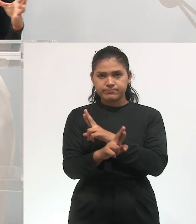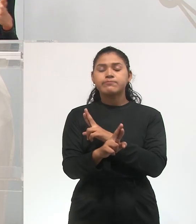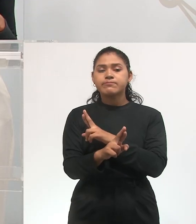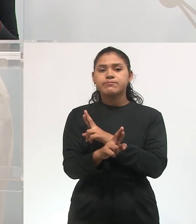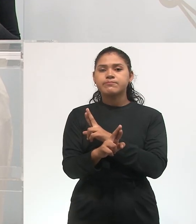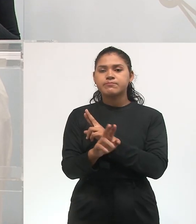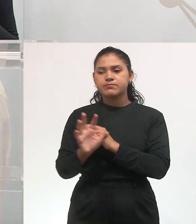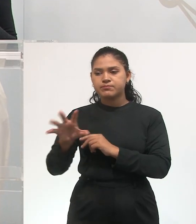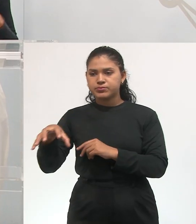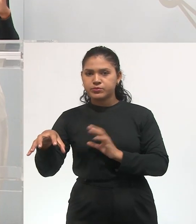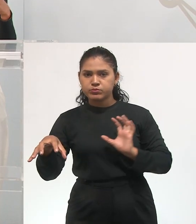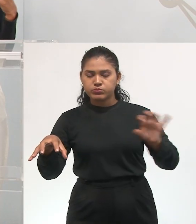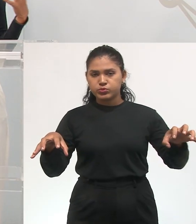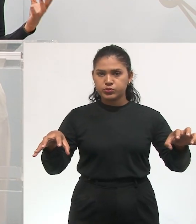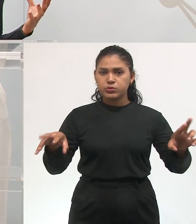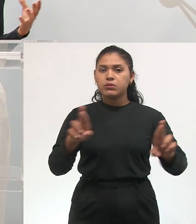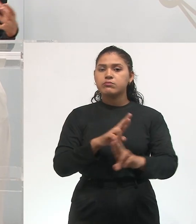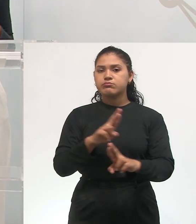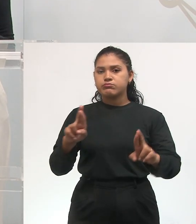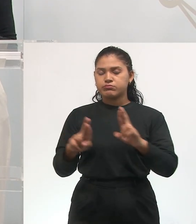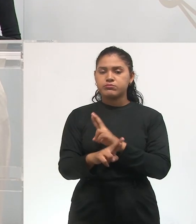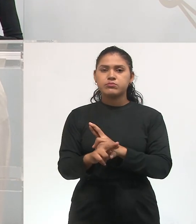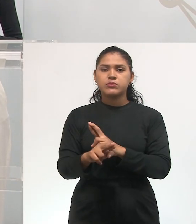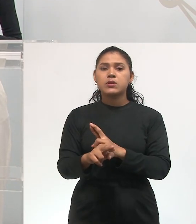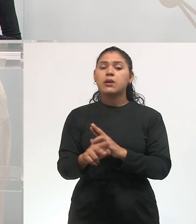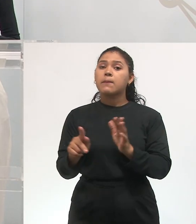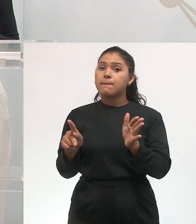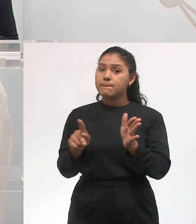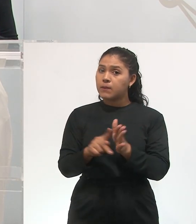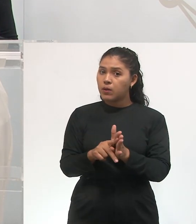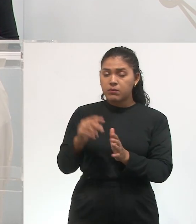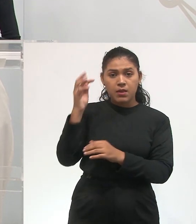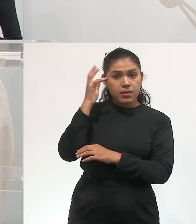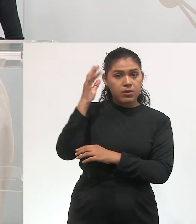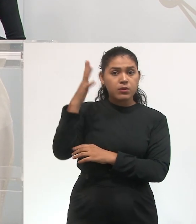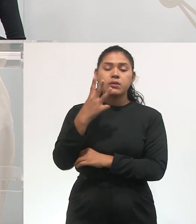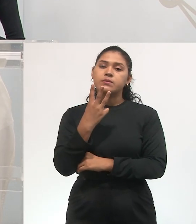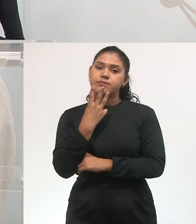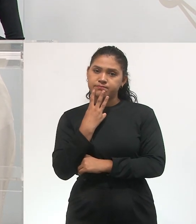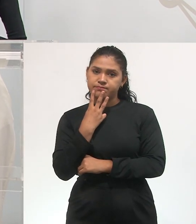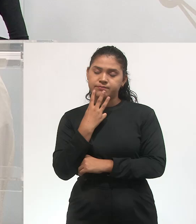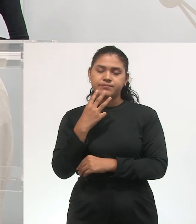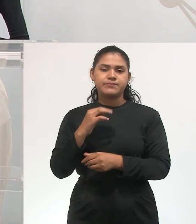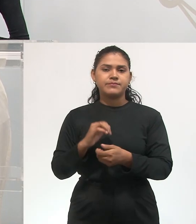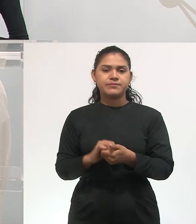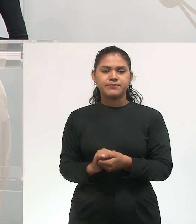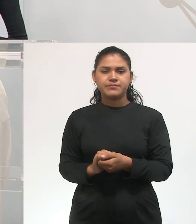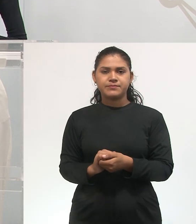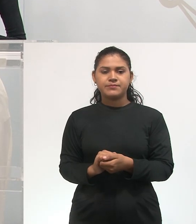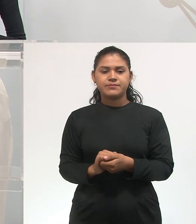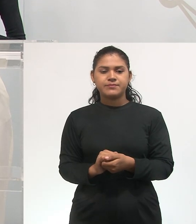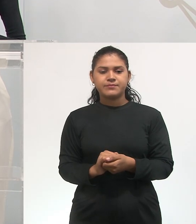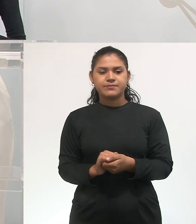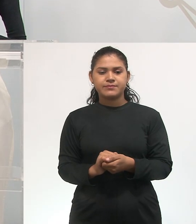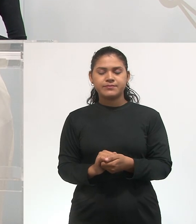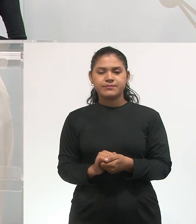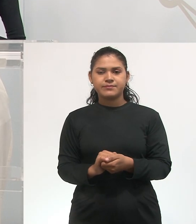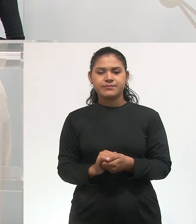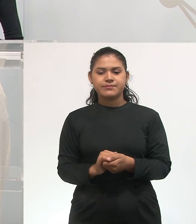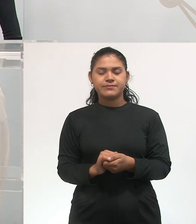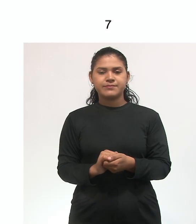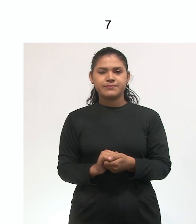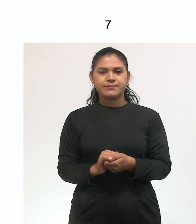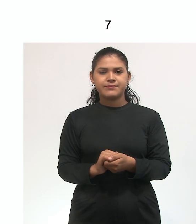conflitante, né, por assim dizer, dessas duas classes na perspectiva do Karl Marx. Vamos adiante.